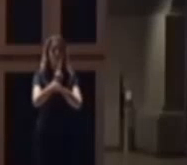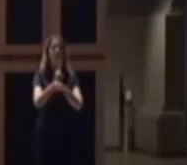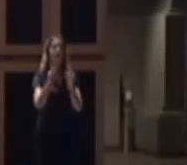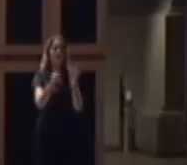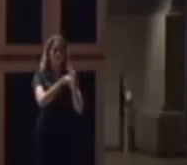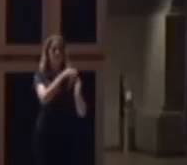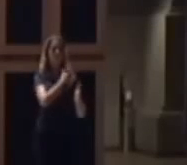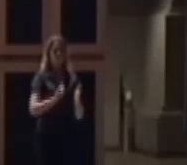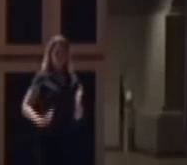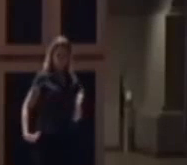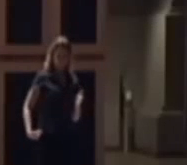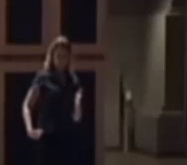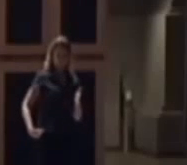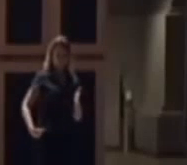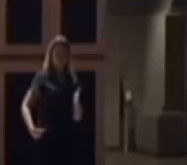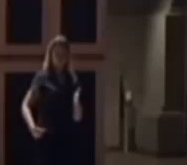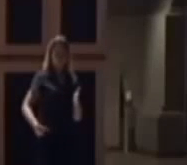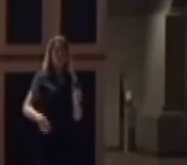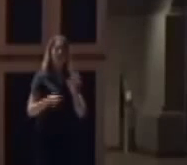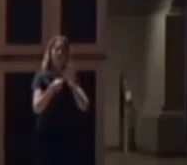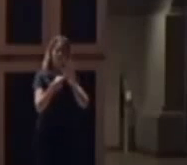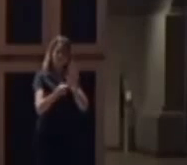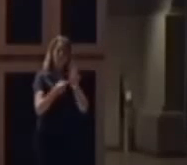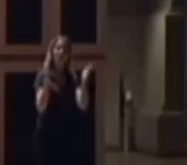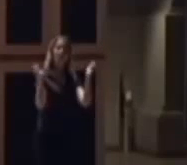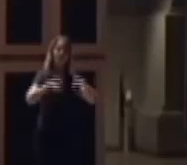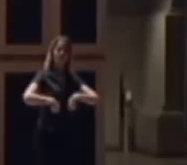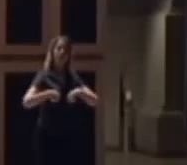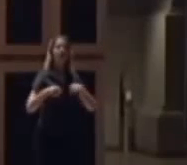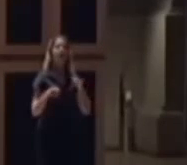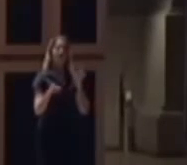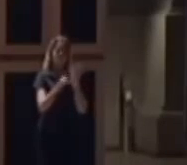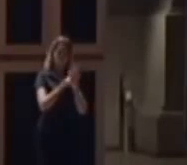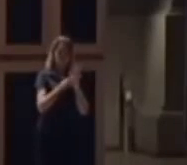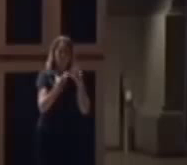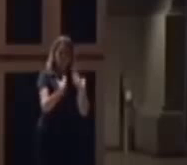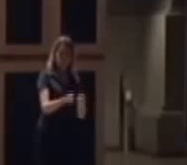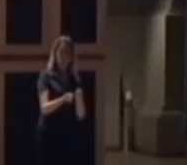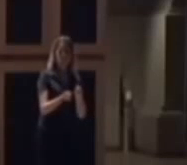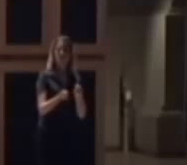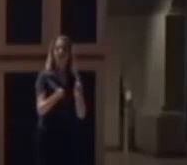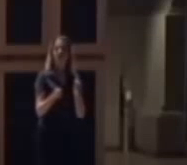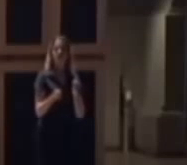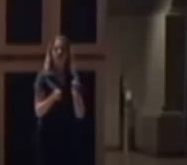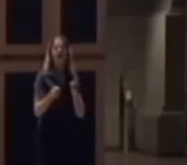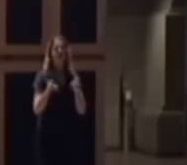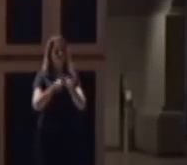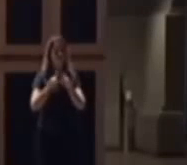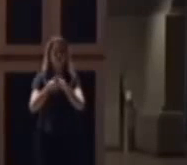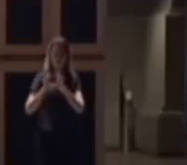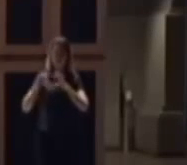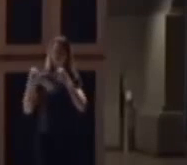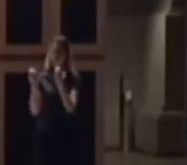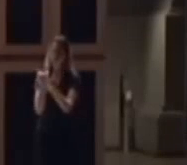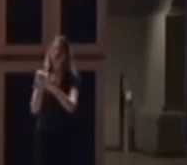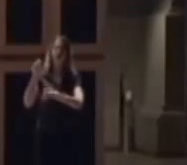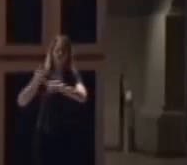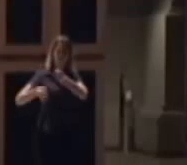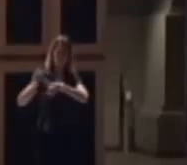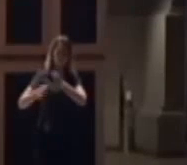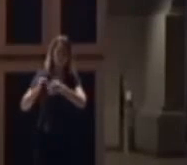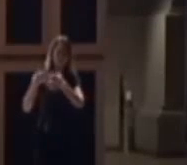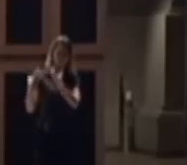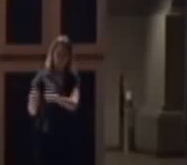Público no exercício das suas competências legais e ao controle externo da Assembleia Legislativa com o auxílio do Tribunal de Contas do